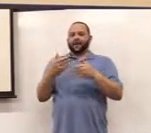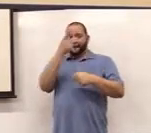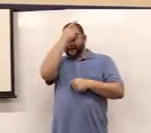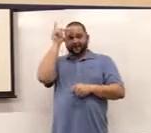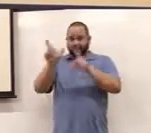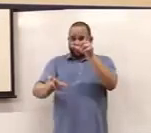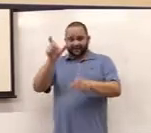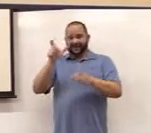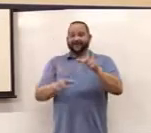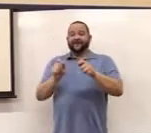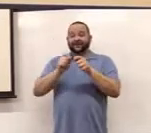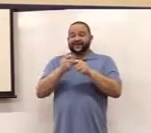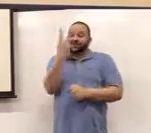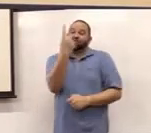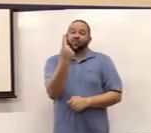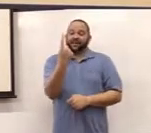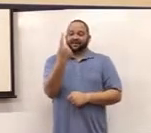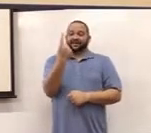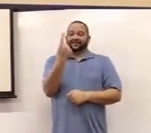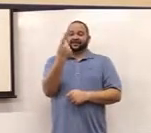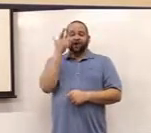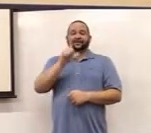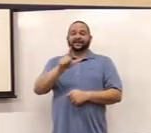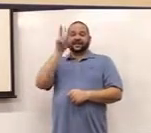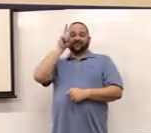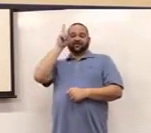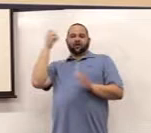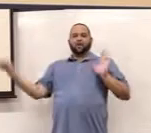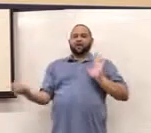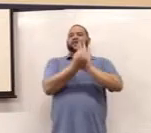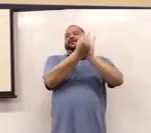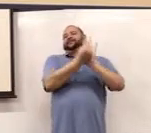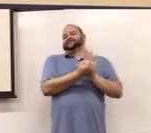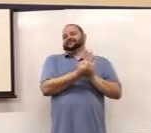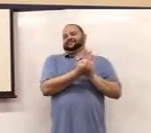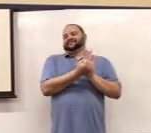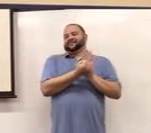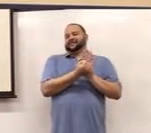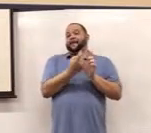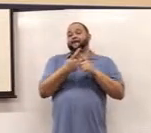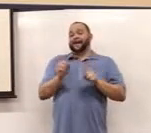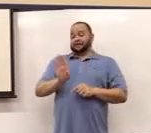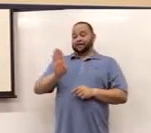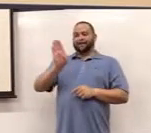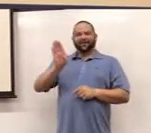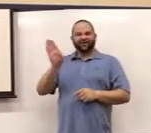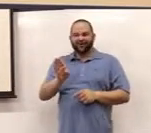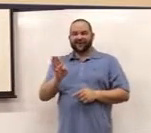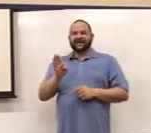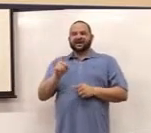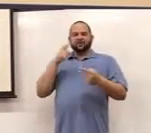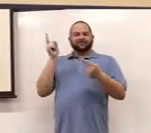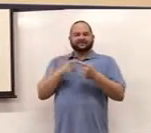na história da música. Né? Ele compõe uma por ano. Bem matador. Pau, pau, pau, pau, pau, pau. Compõe as outras sinfonias dele,